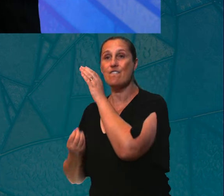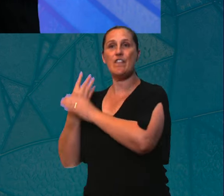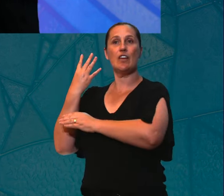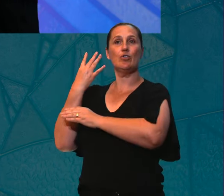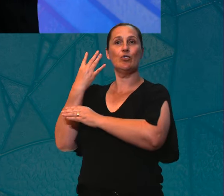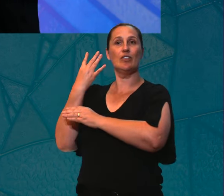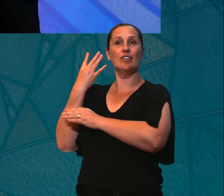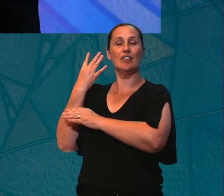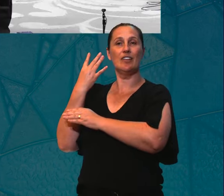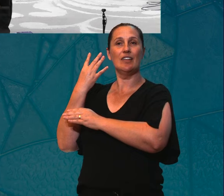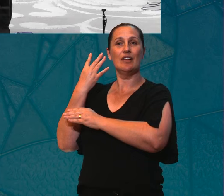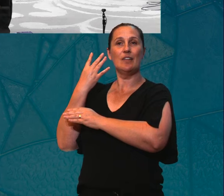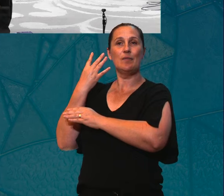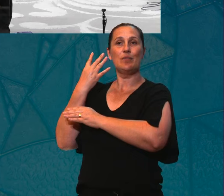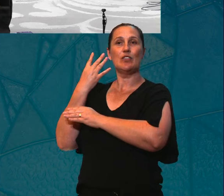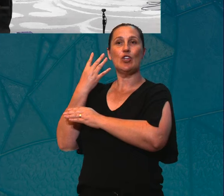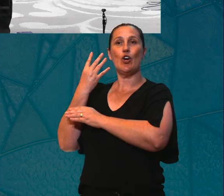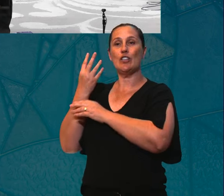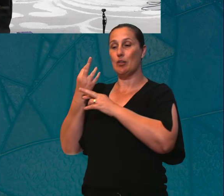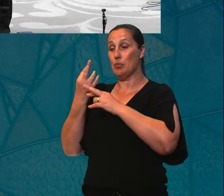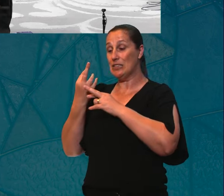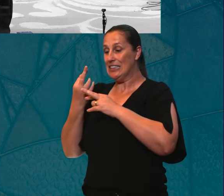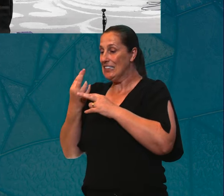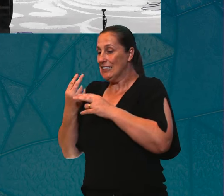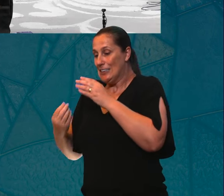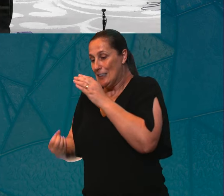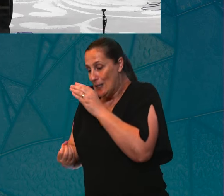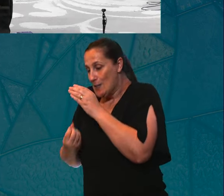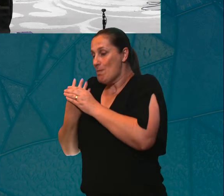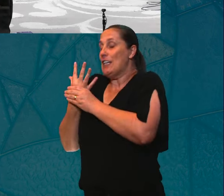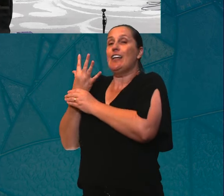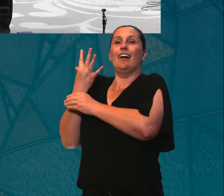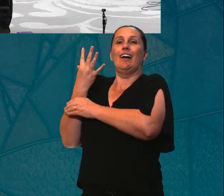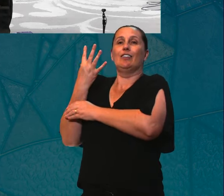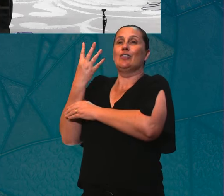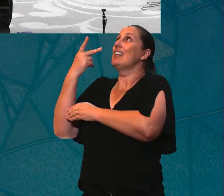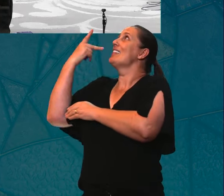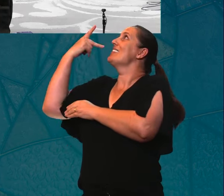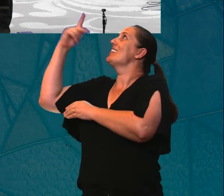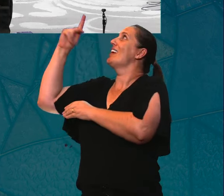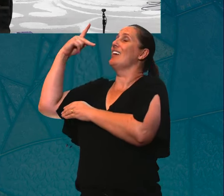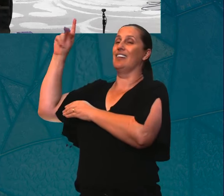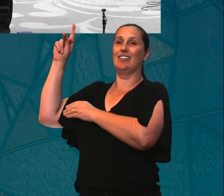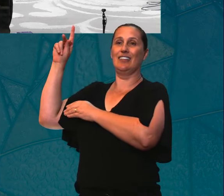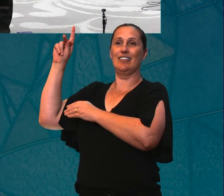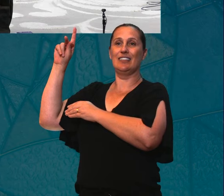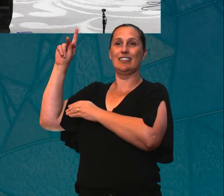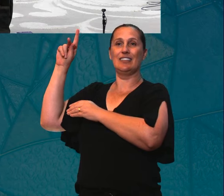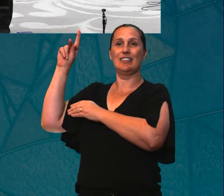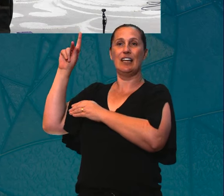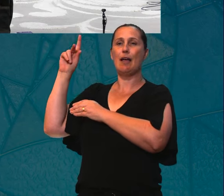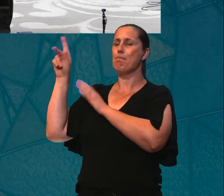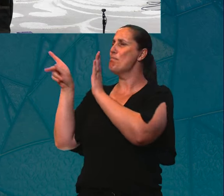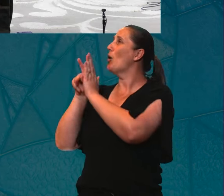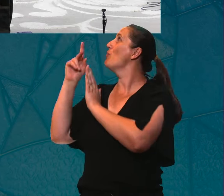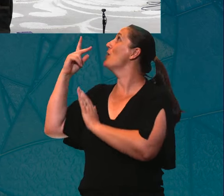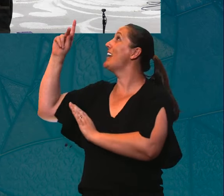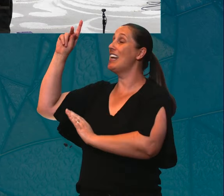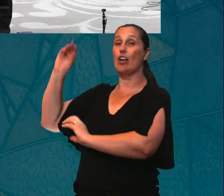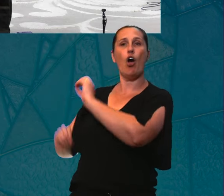é somos refabricado em Deus essa obra é realizada através de Cristo